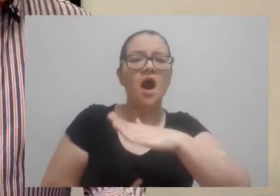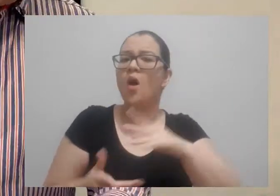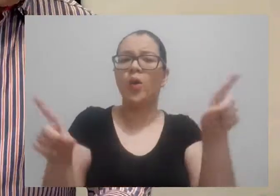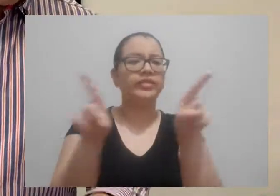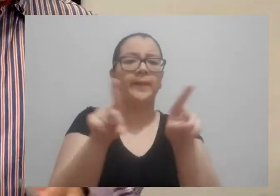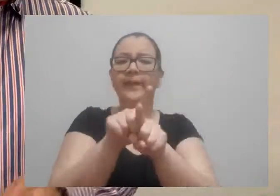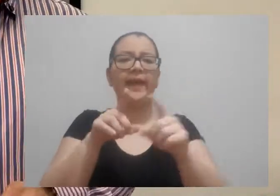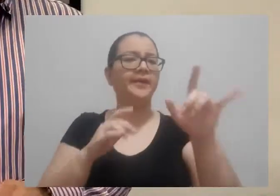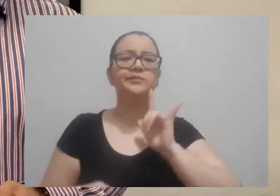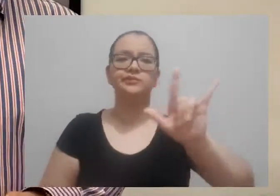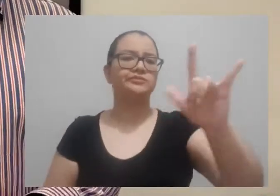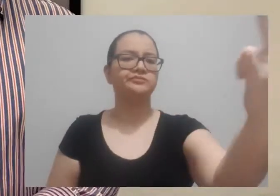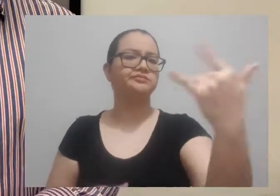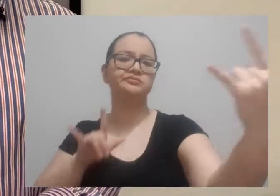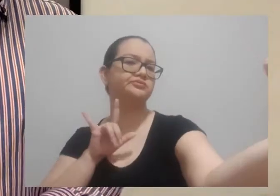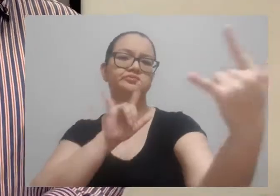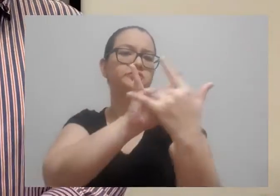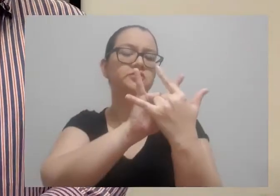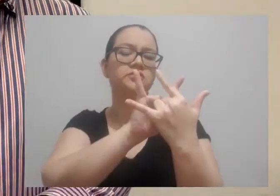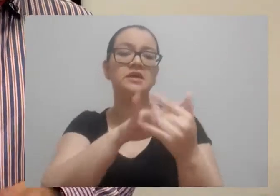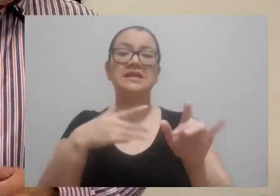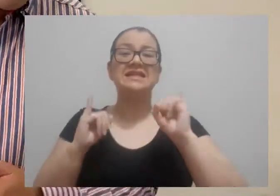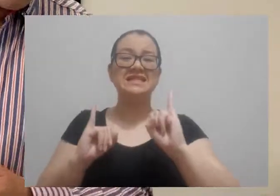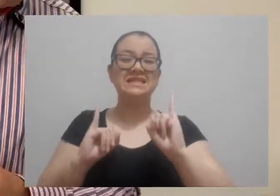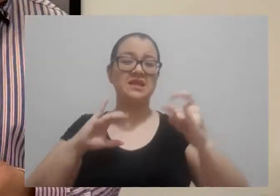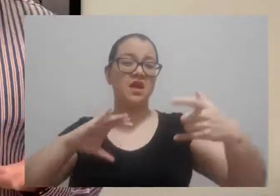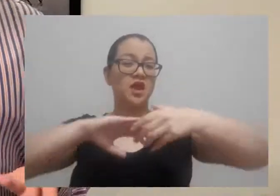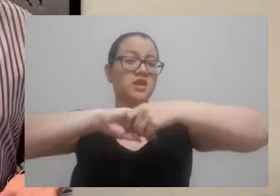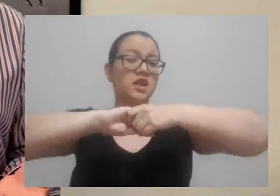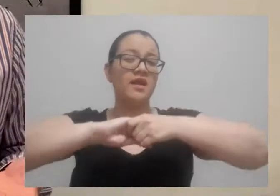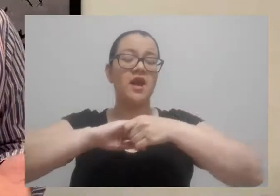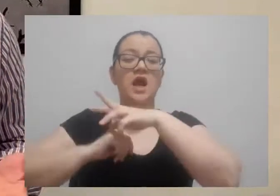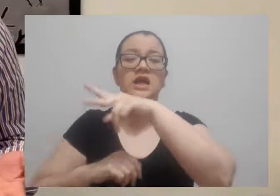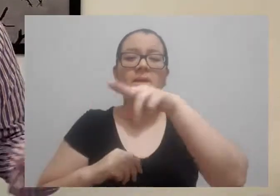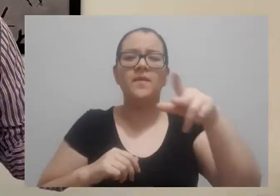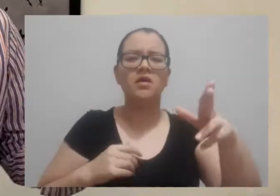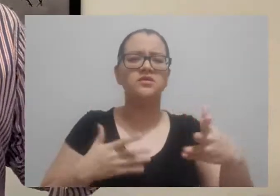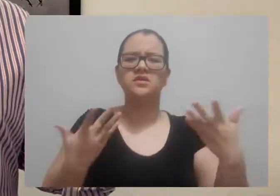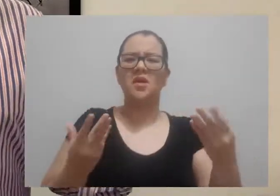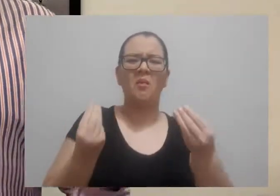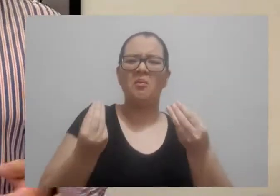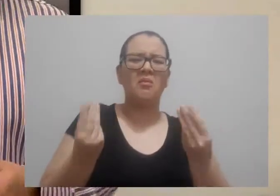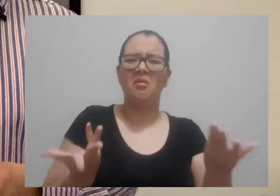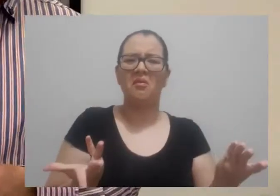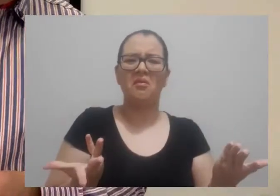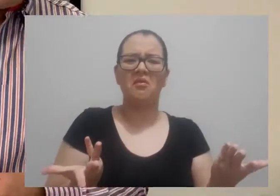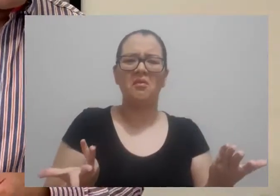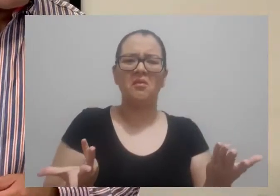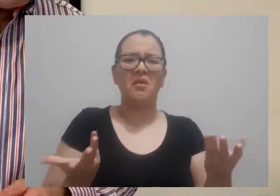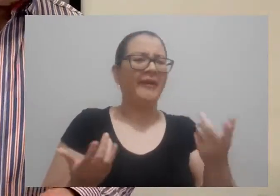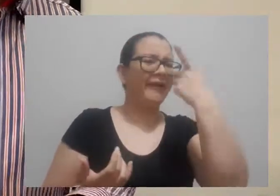se saudarem somente os irmãos, o que é que estão fazendo demais? Os gentios também não fazem o